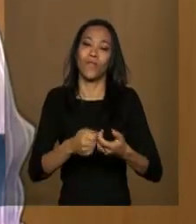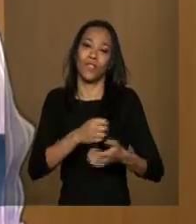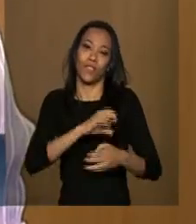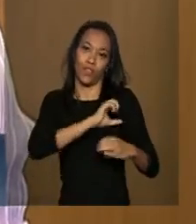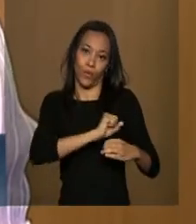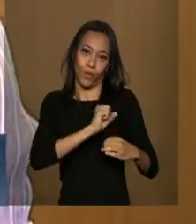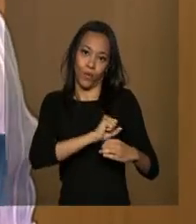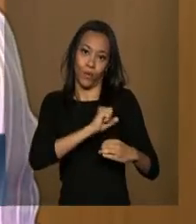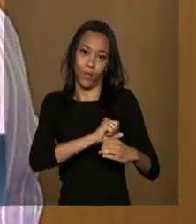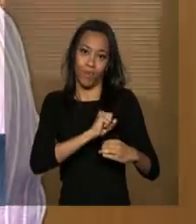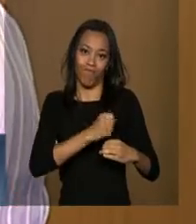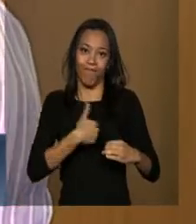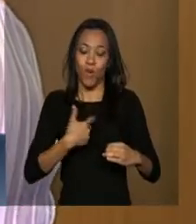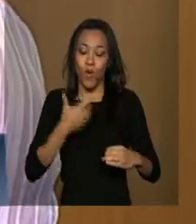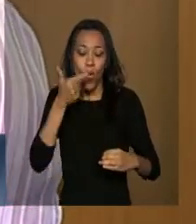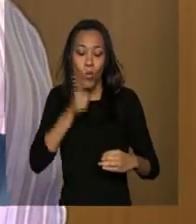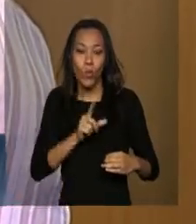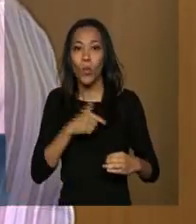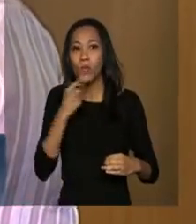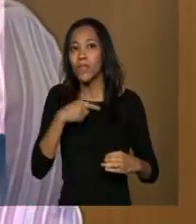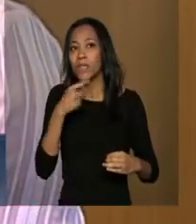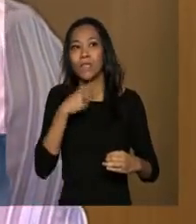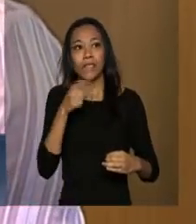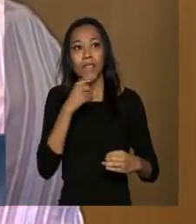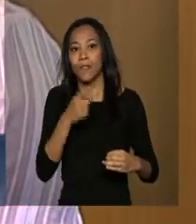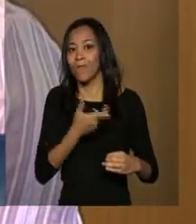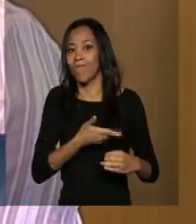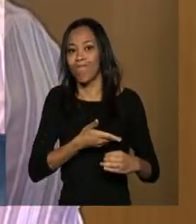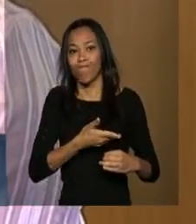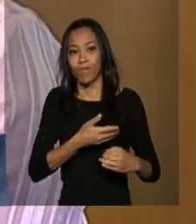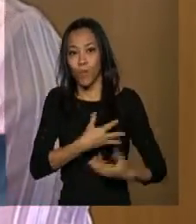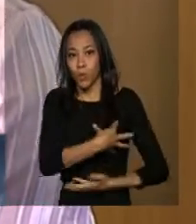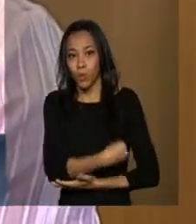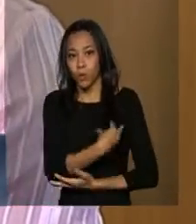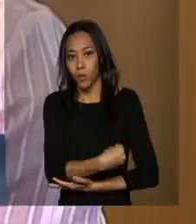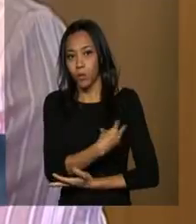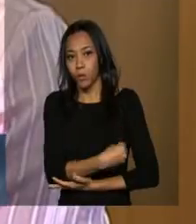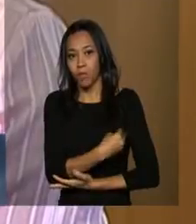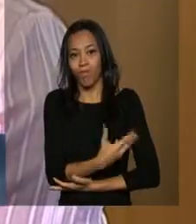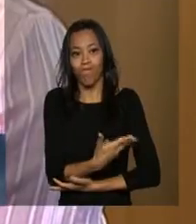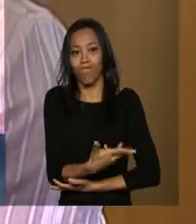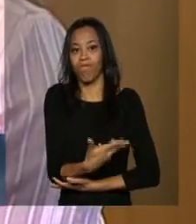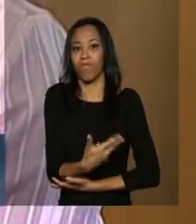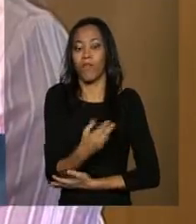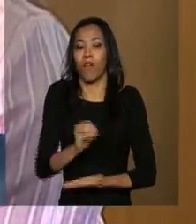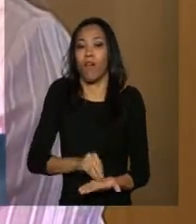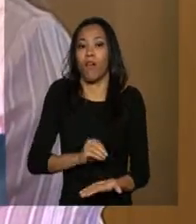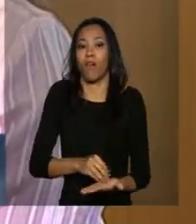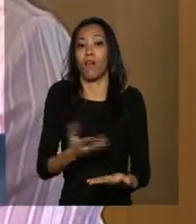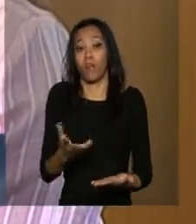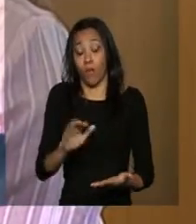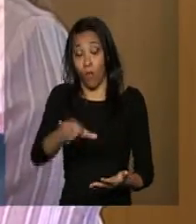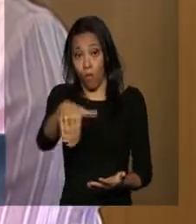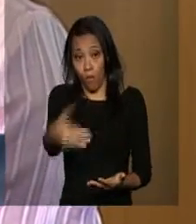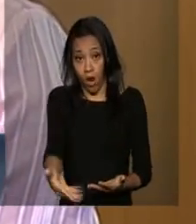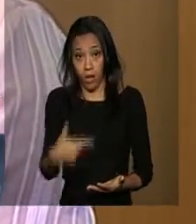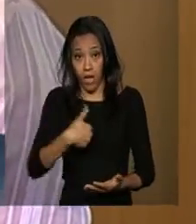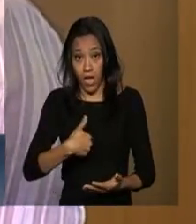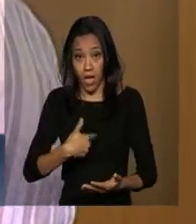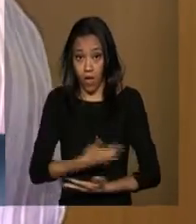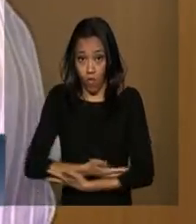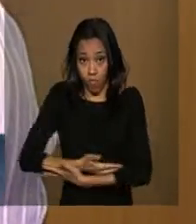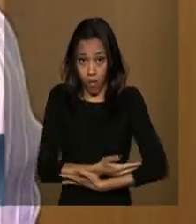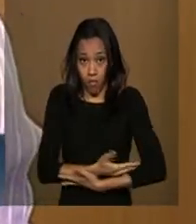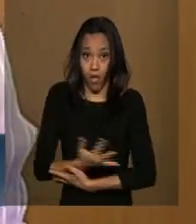consigo tirar, mas não o suficiente para suprir a necessidade dele. Assim, quando ele melhorar, que a